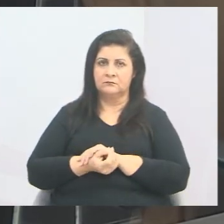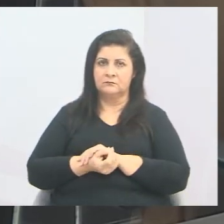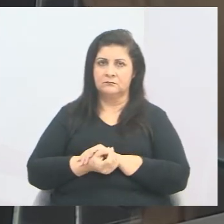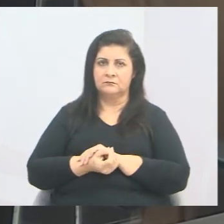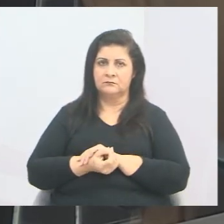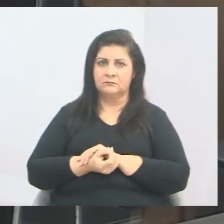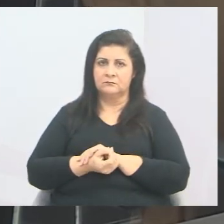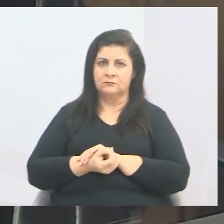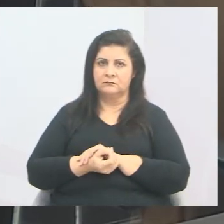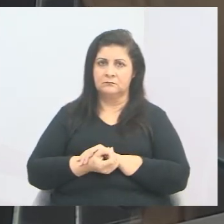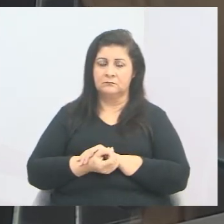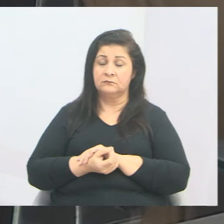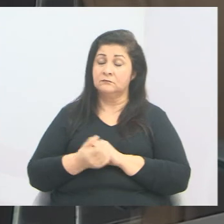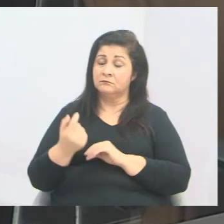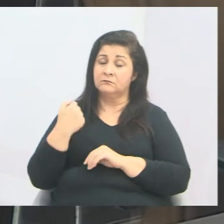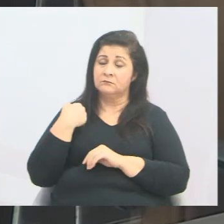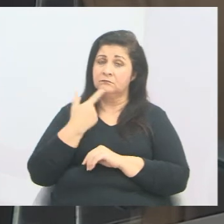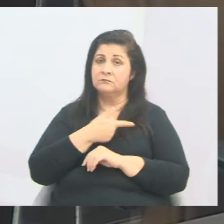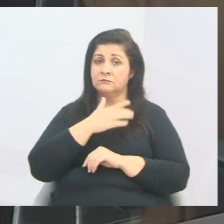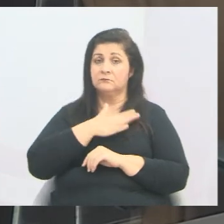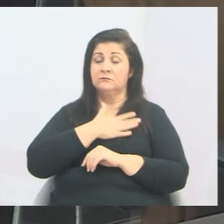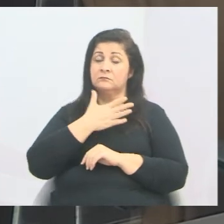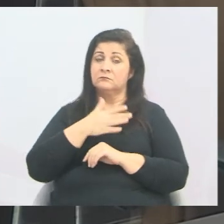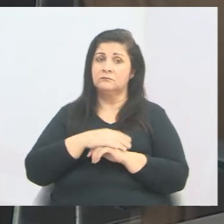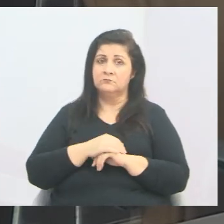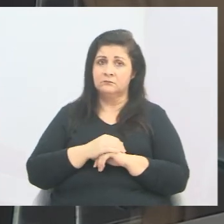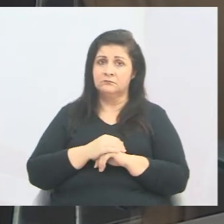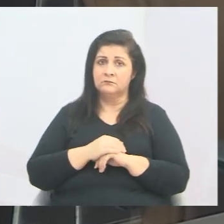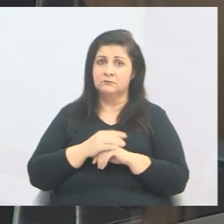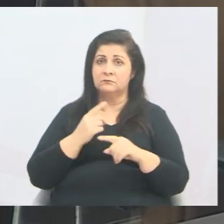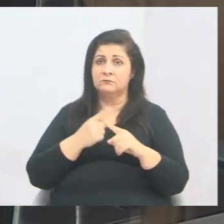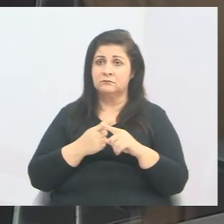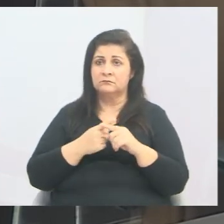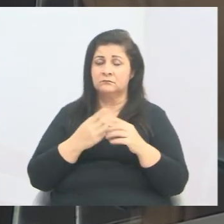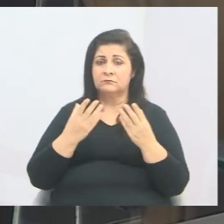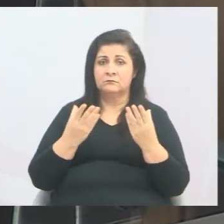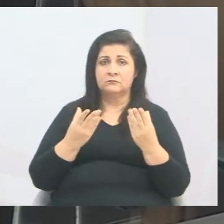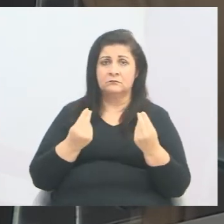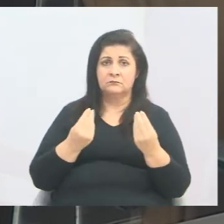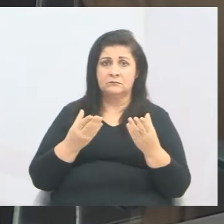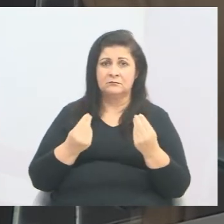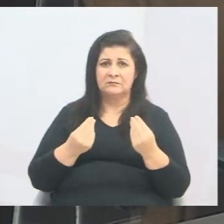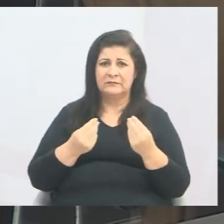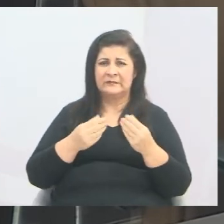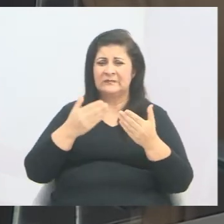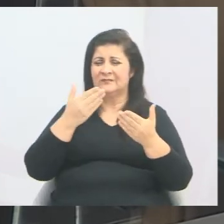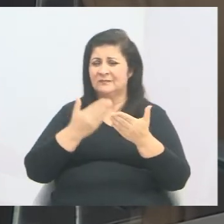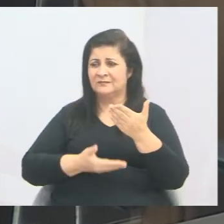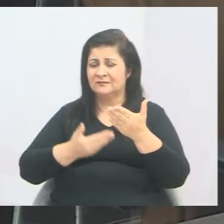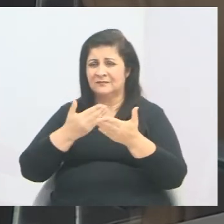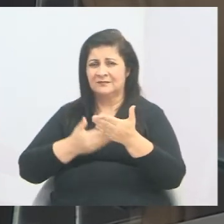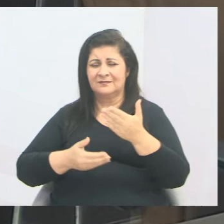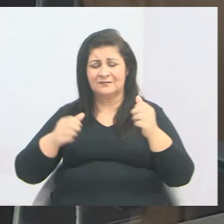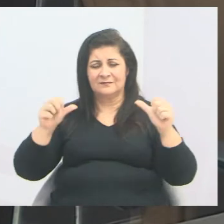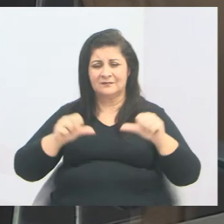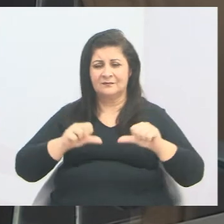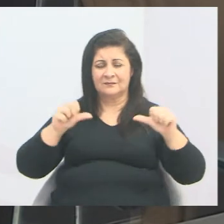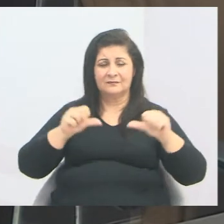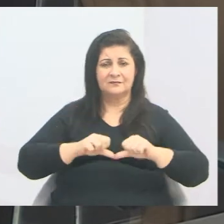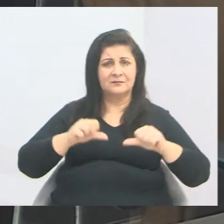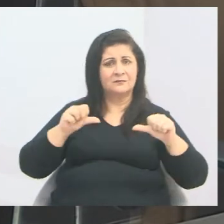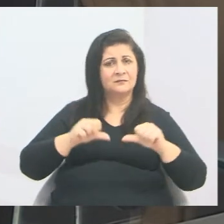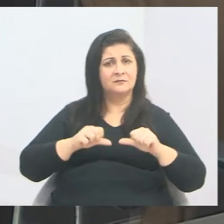a gente tem sido surpreendido, porque diante de tantas negatividades que nós estamos